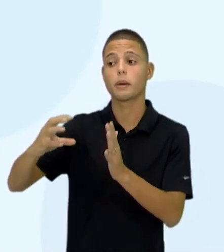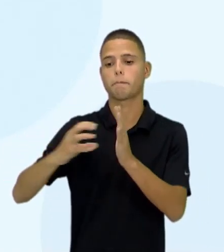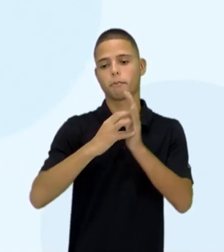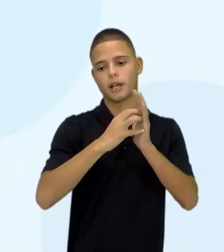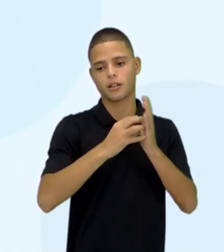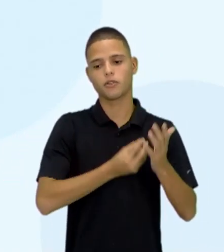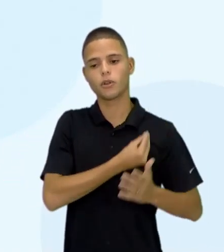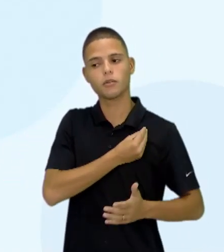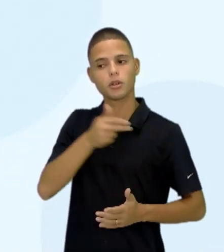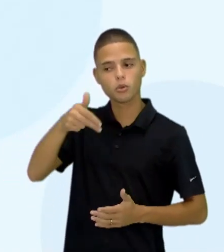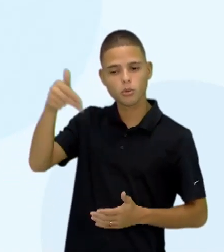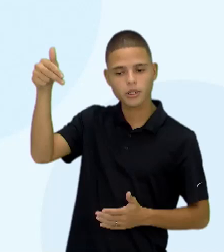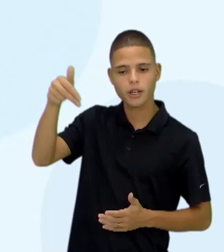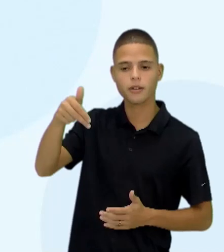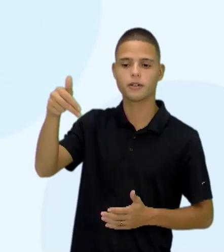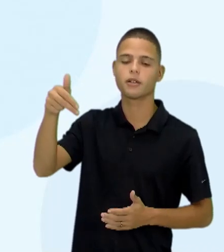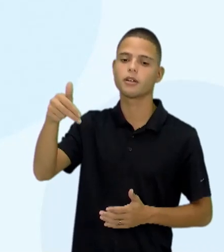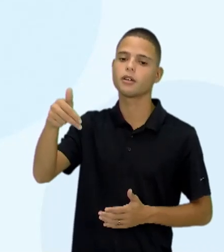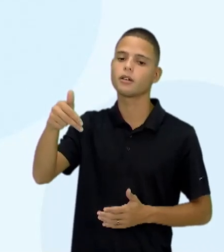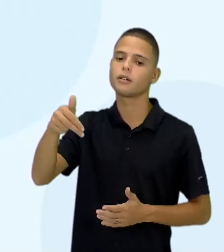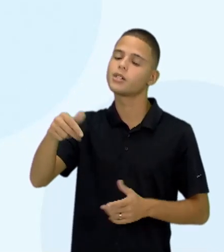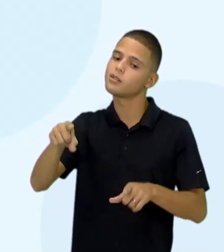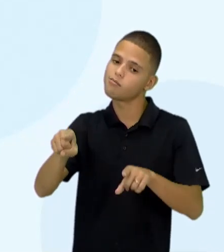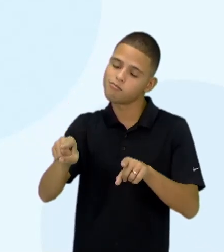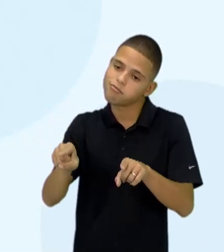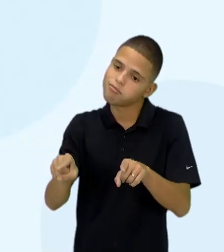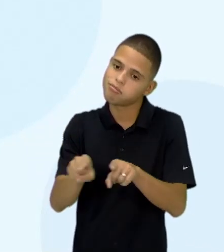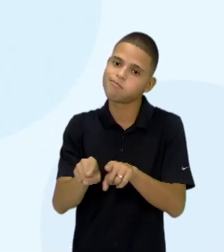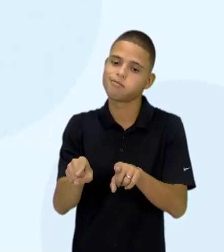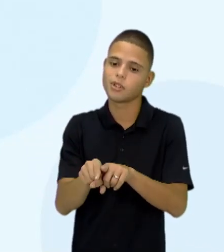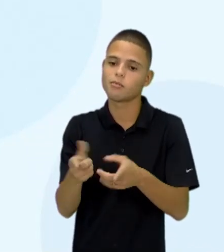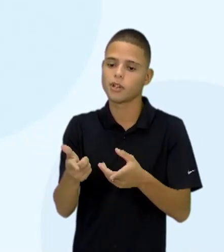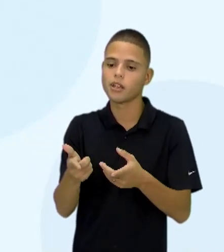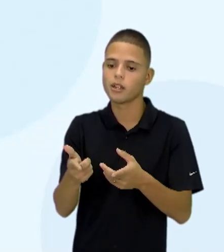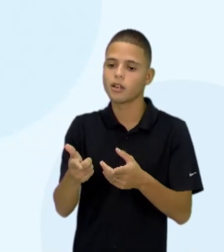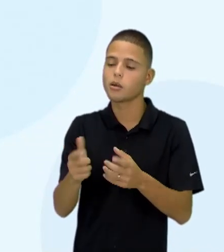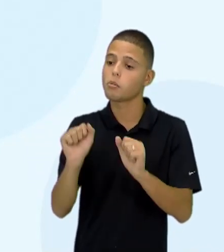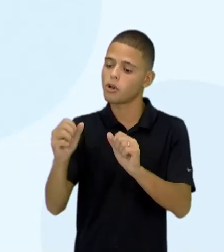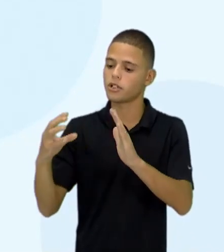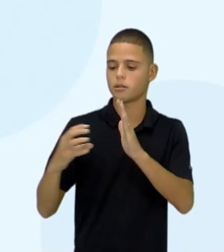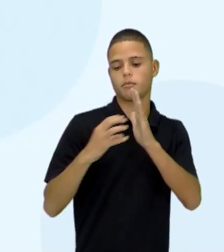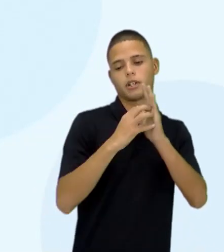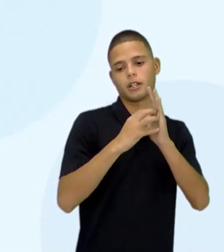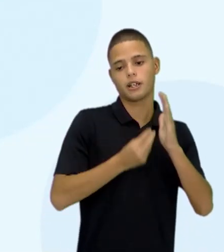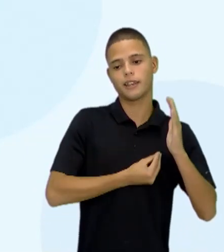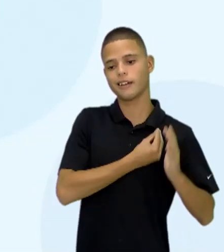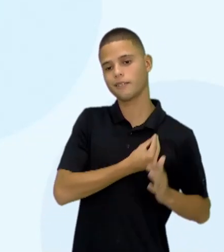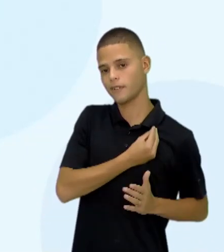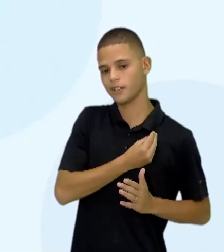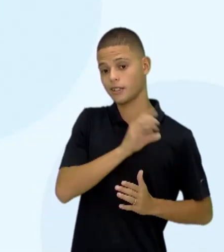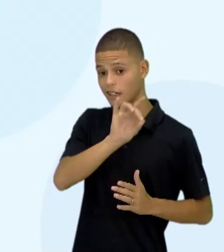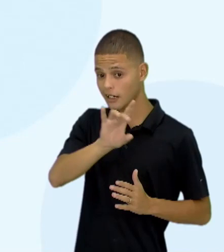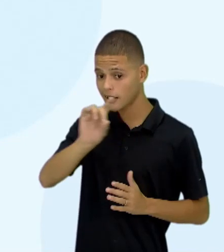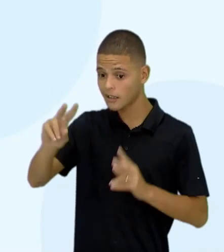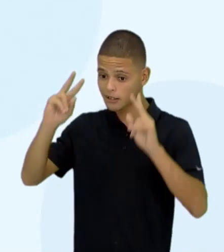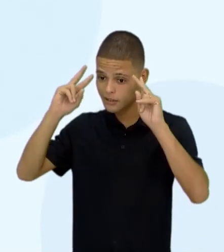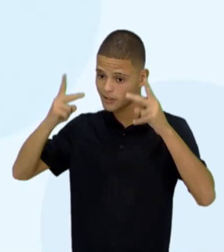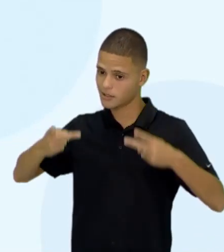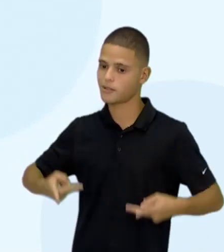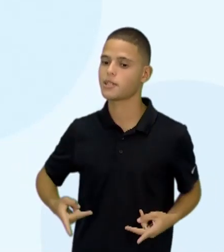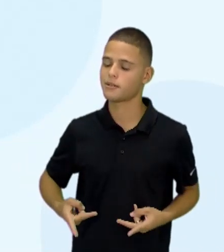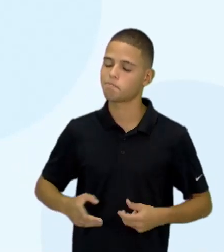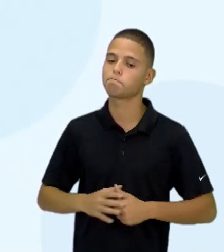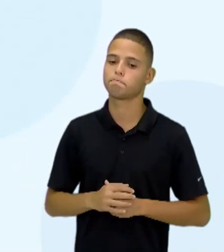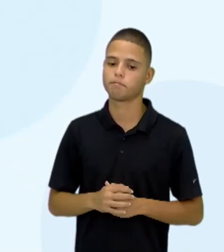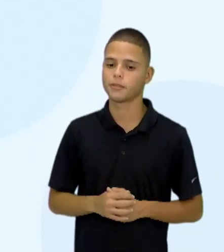nordestina, incluindo aí os seres humanos. Então, nessa segunda parte, é bom parar, vamos lá,